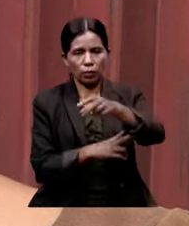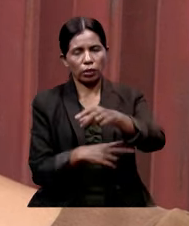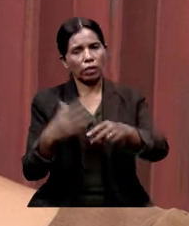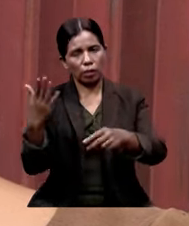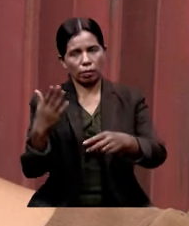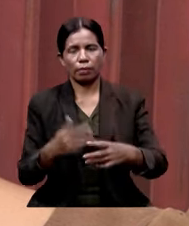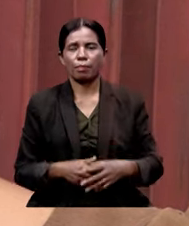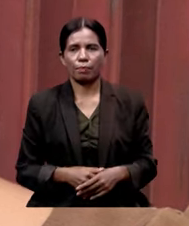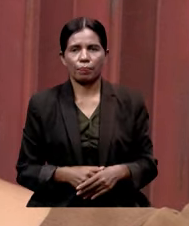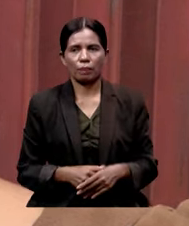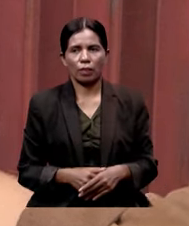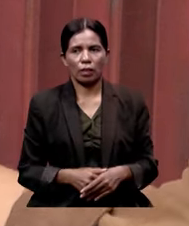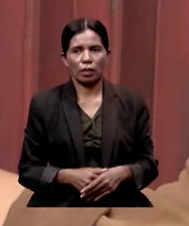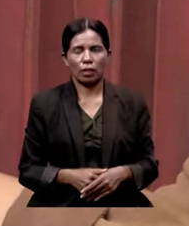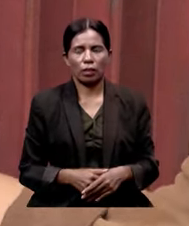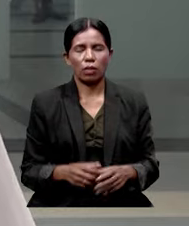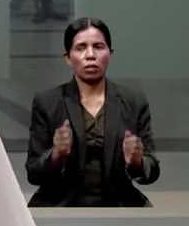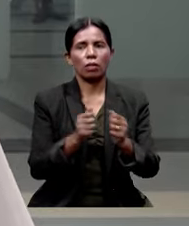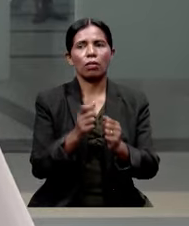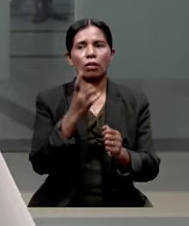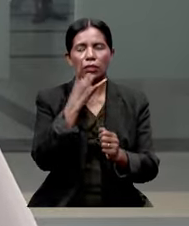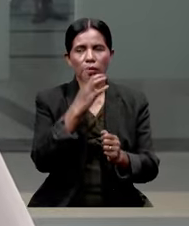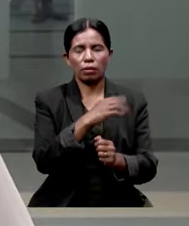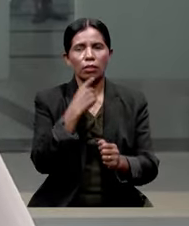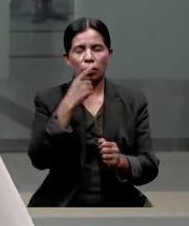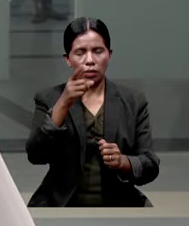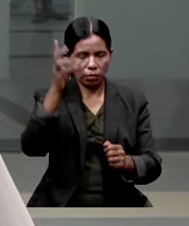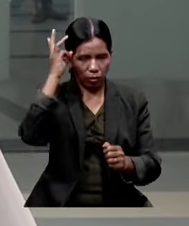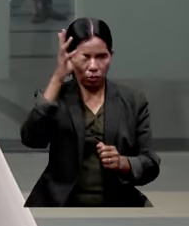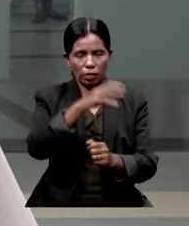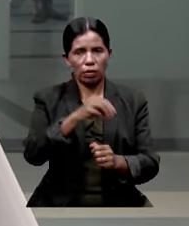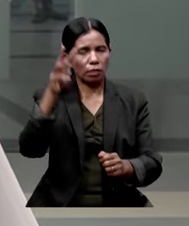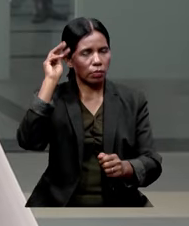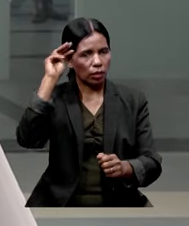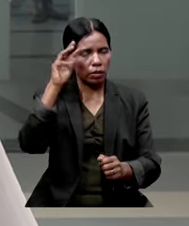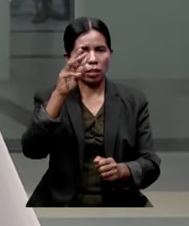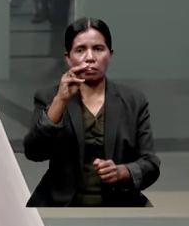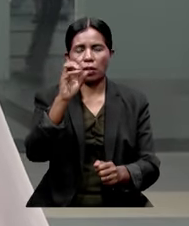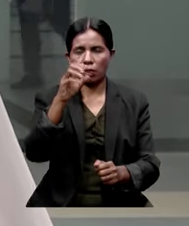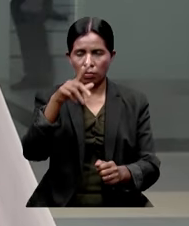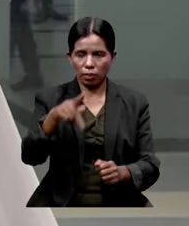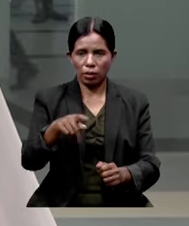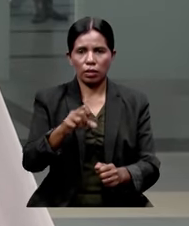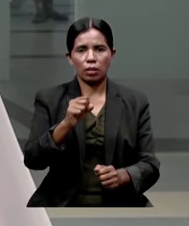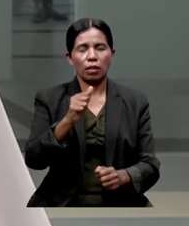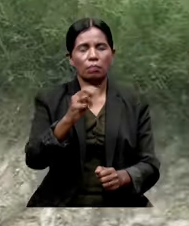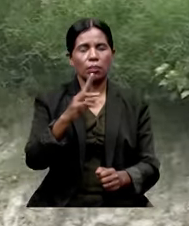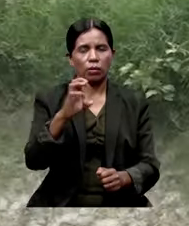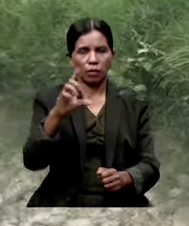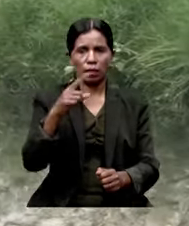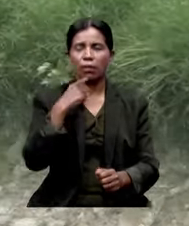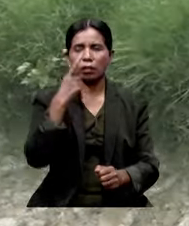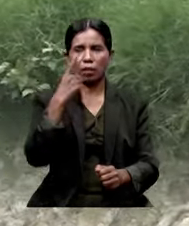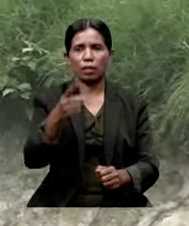ho ele ele sidari ne ne hatamba preocupação ne ministro obras públicas Samuel Marçal hateten